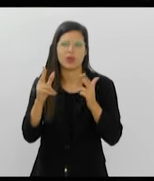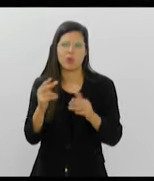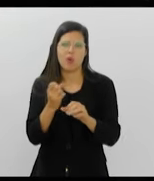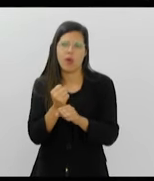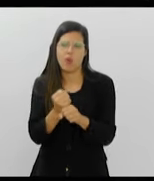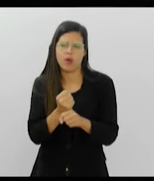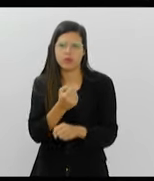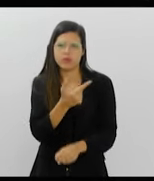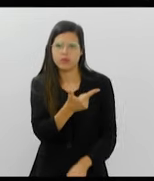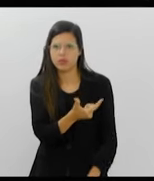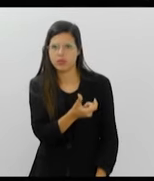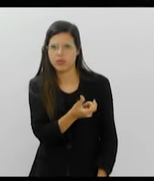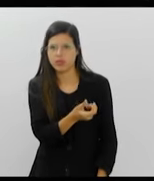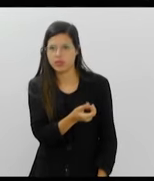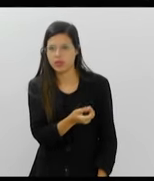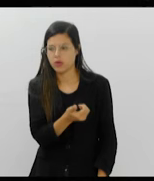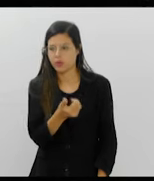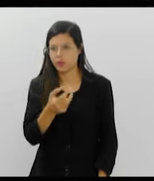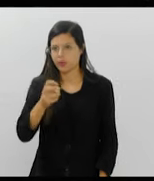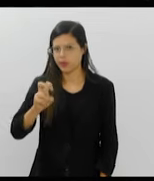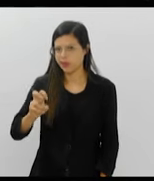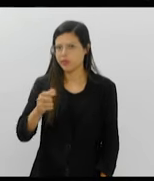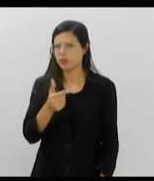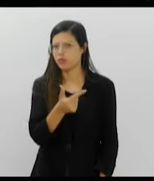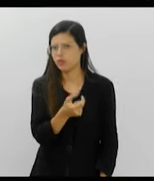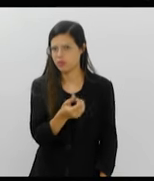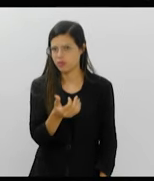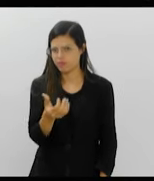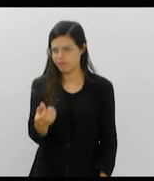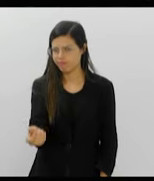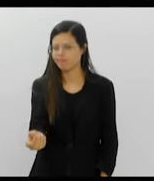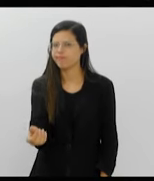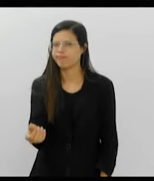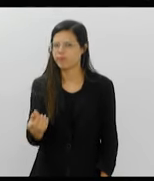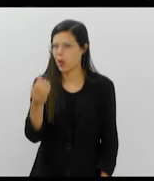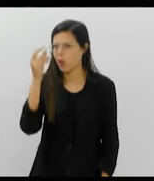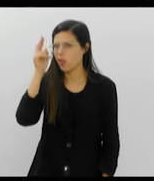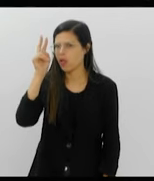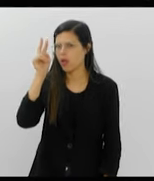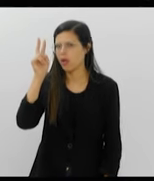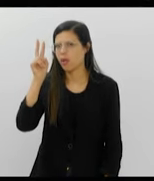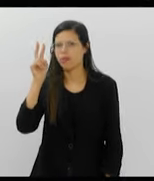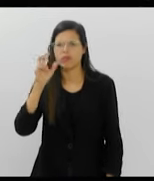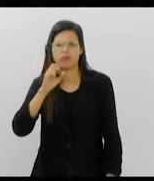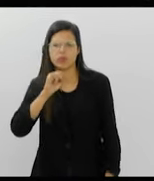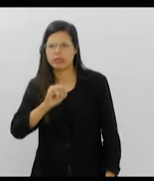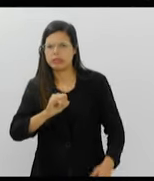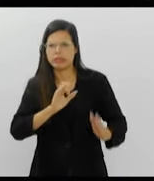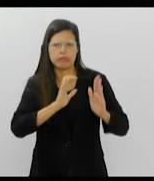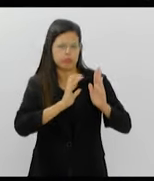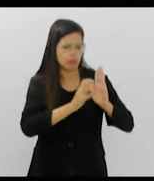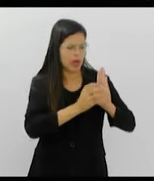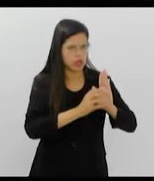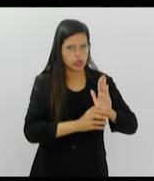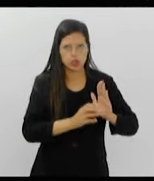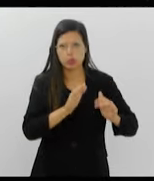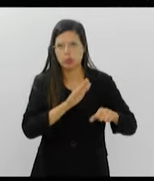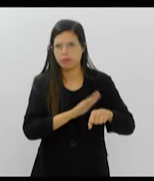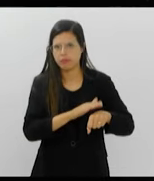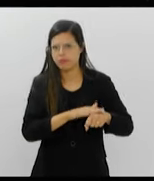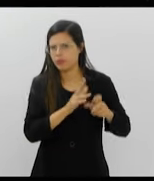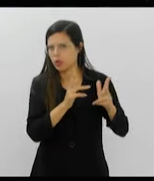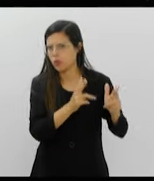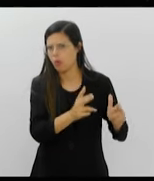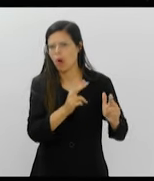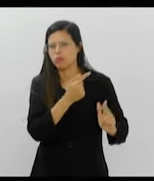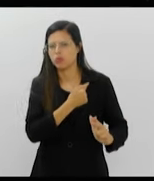memória. Sejamos nós base do governo, base insurreita ou